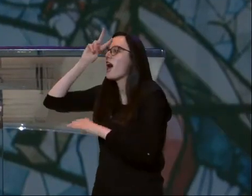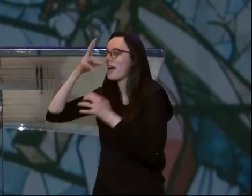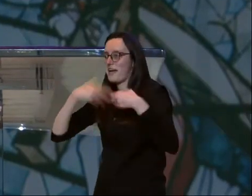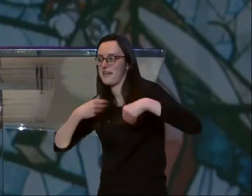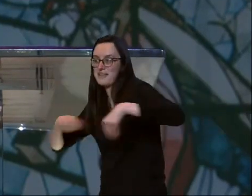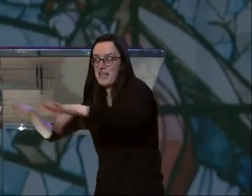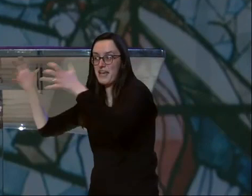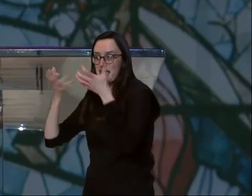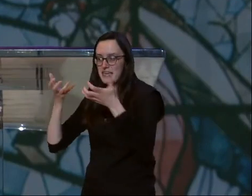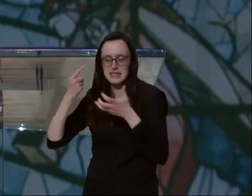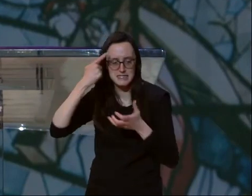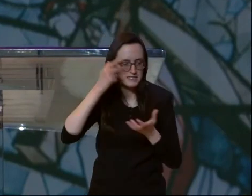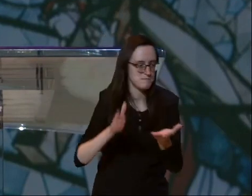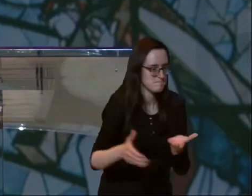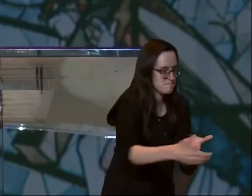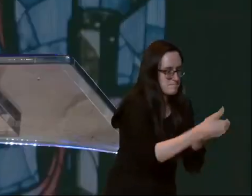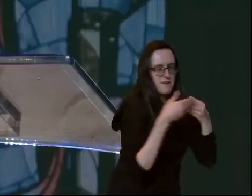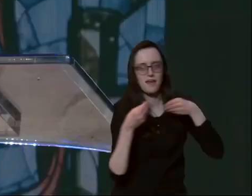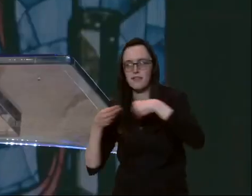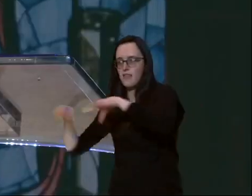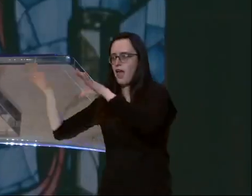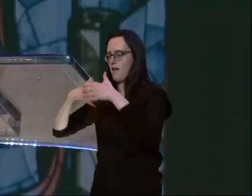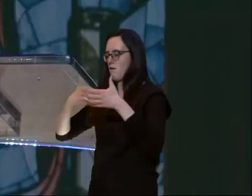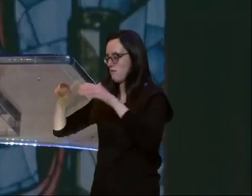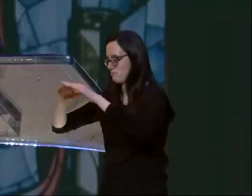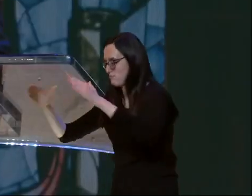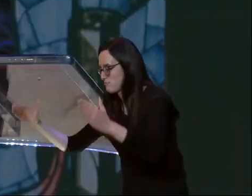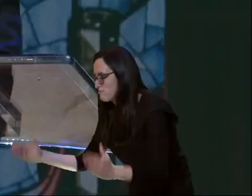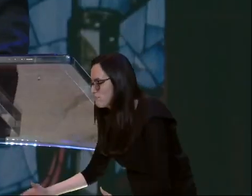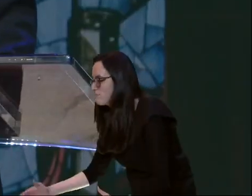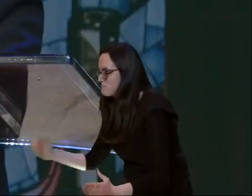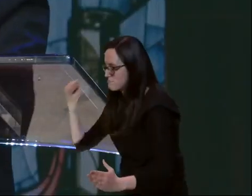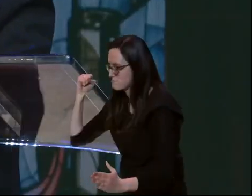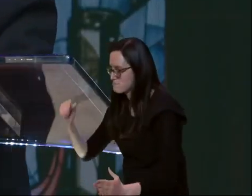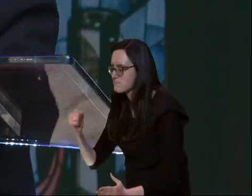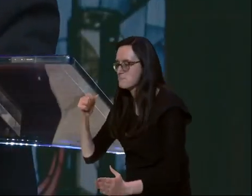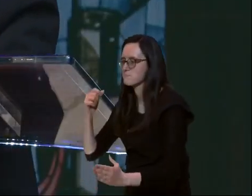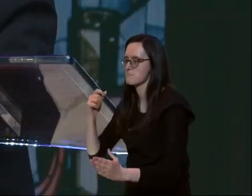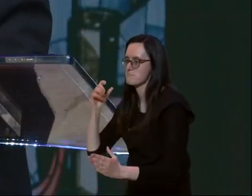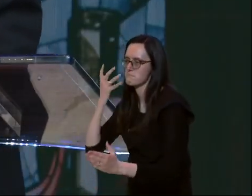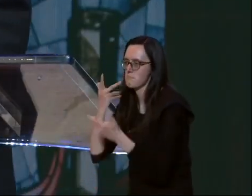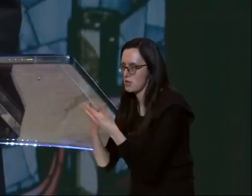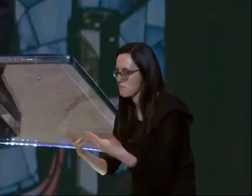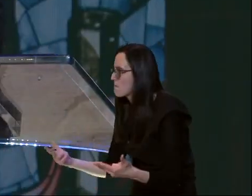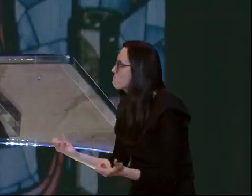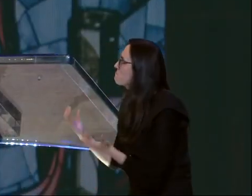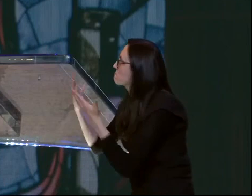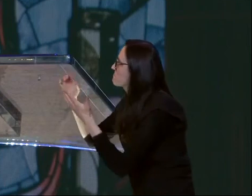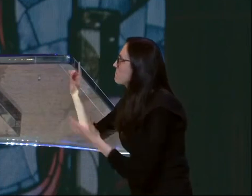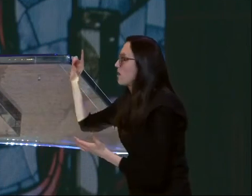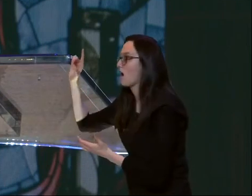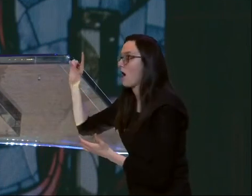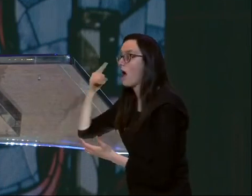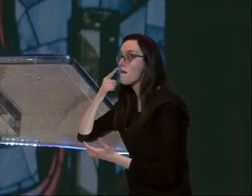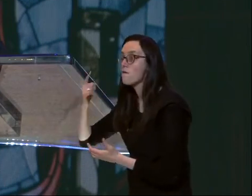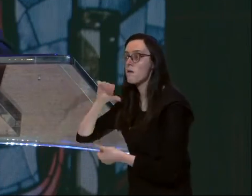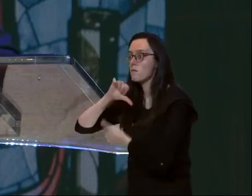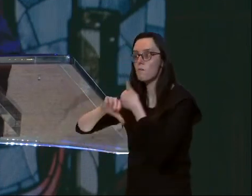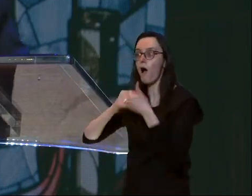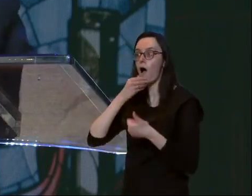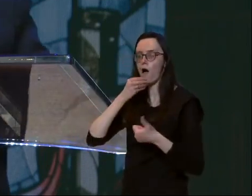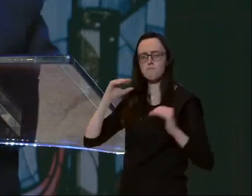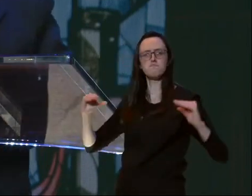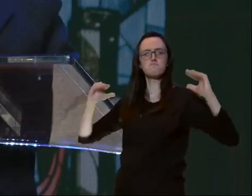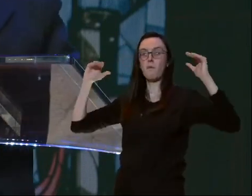lá levantar um altar ao seu Deus. Mostra um Naamã convertido que diz: nisto